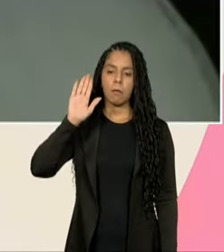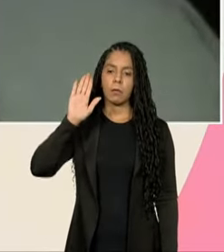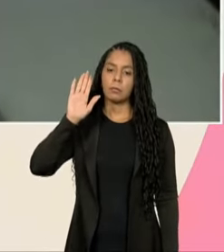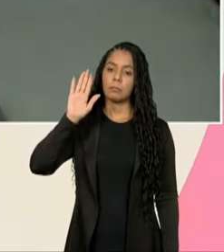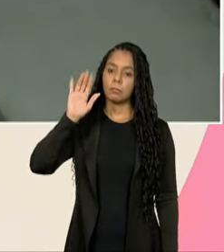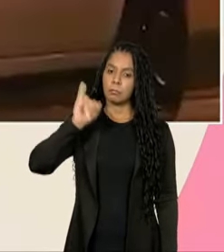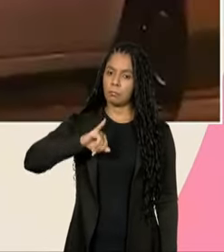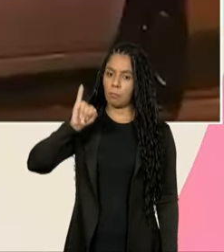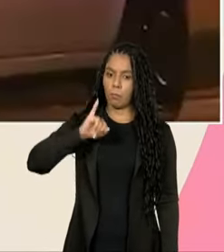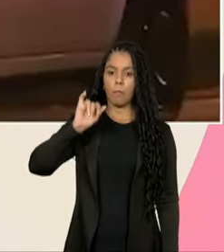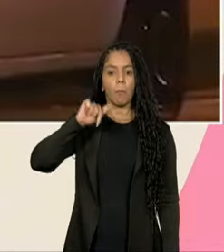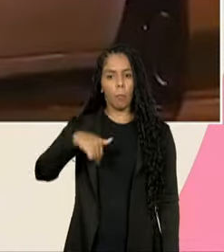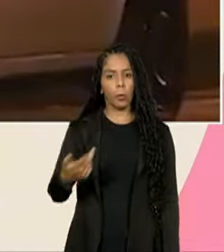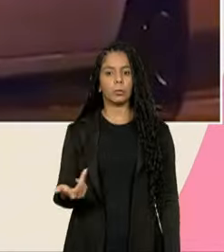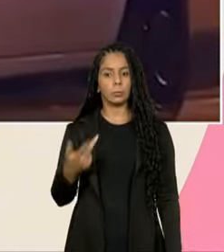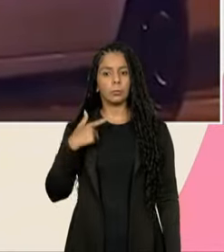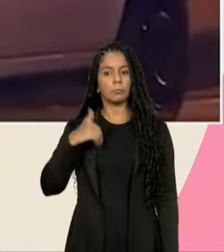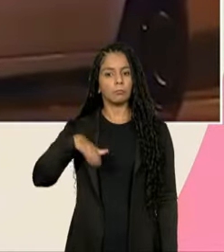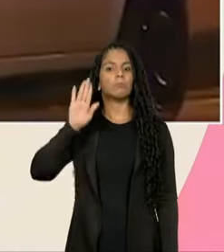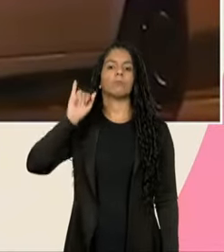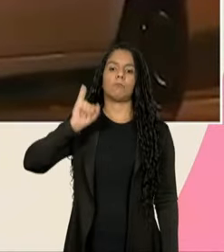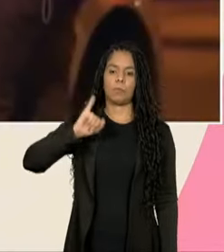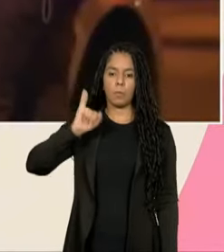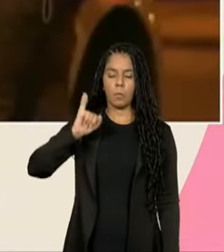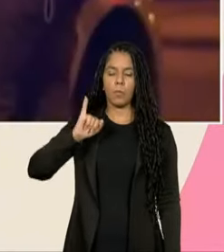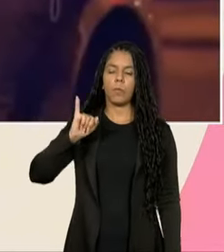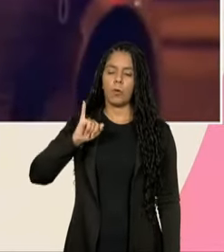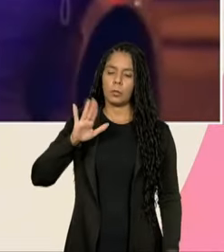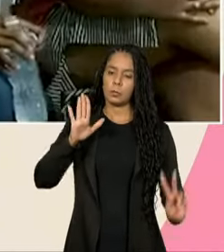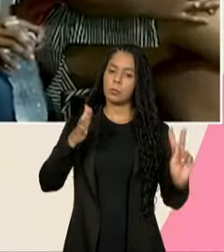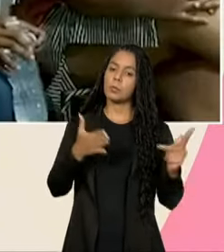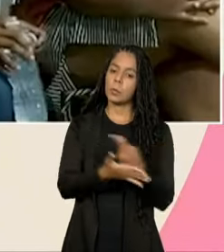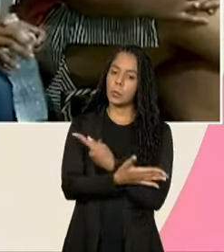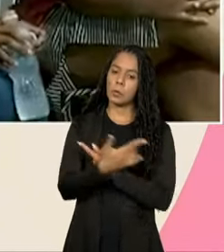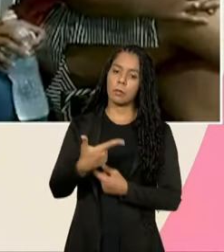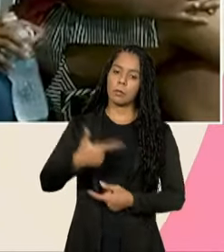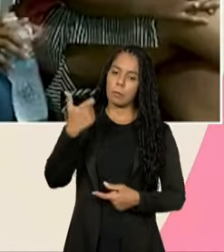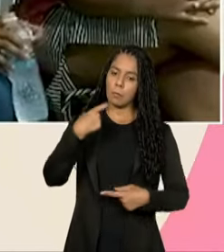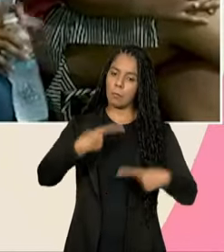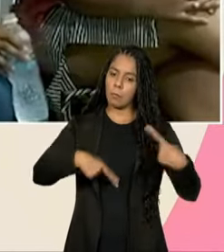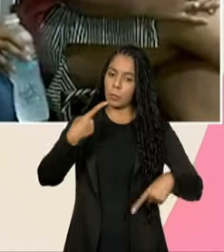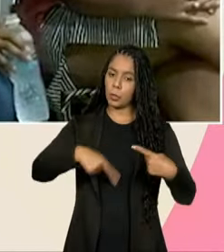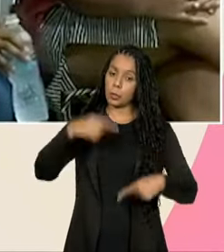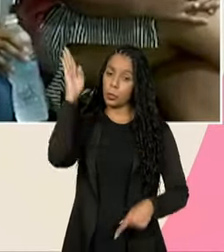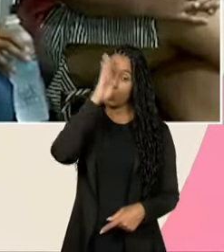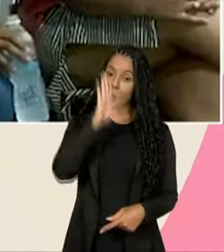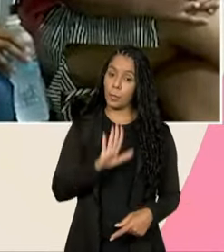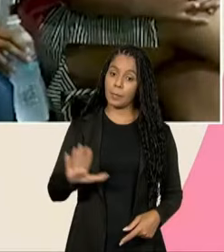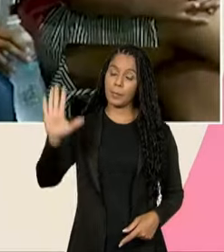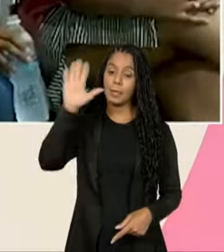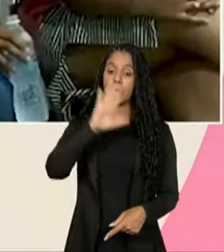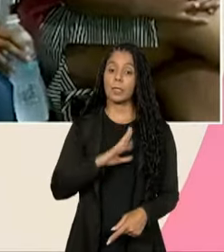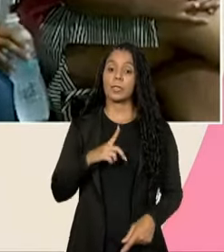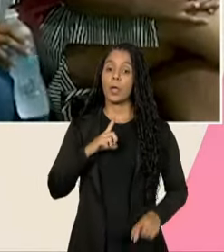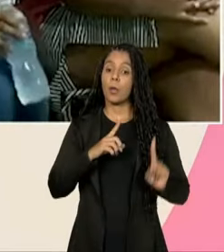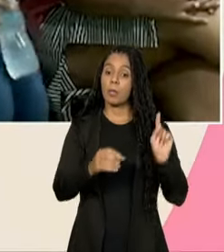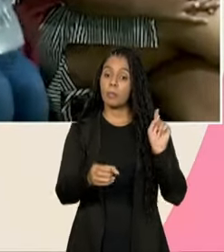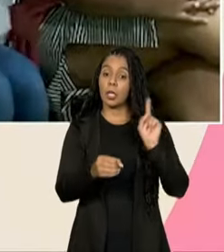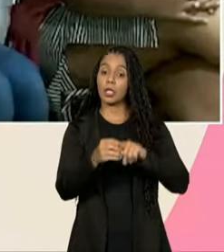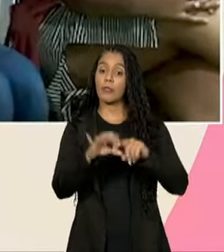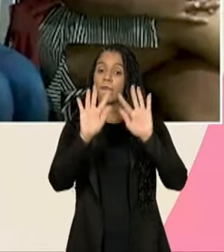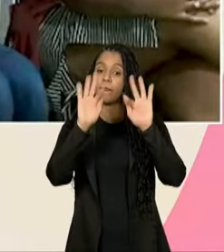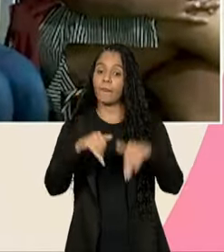o mais grandioso, mais importante evento desse porte no Brasil desde a redemocratização.